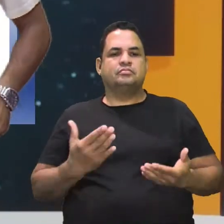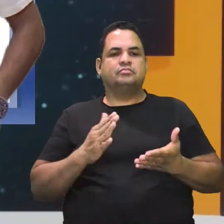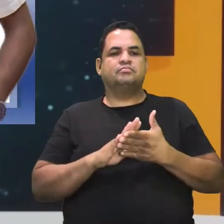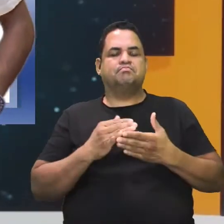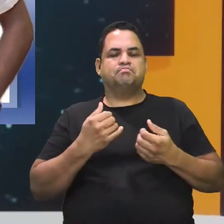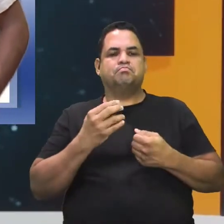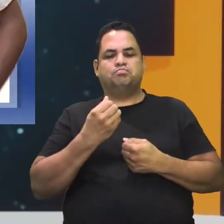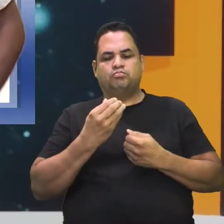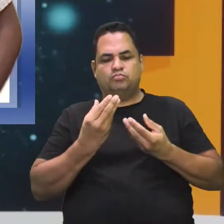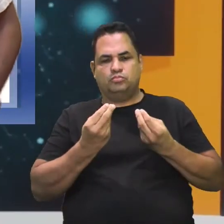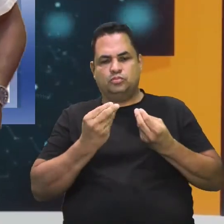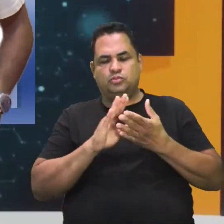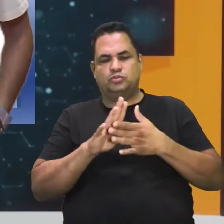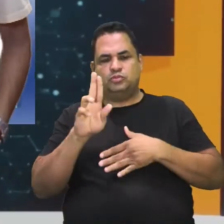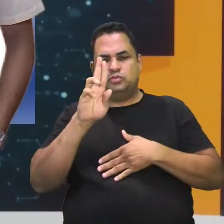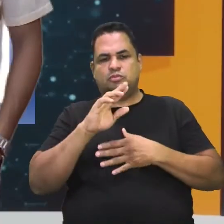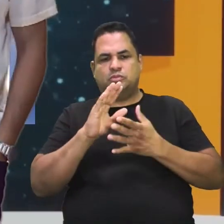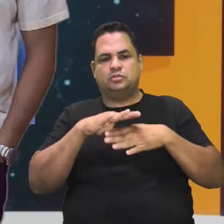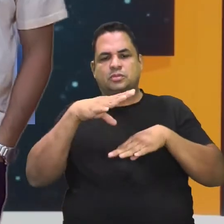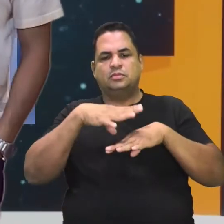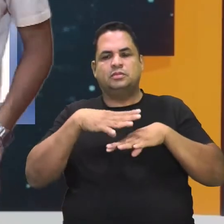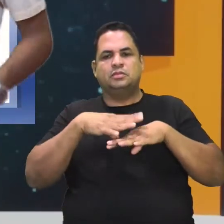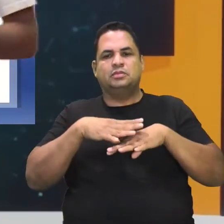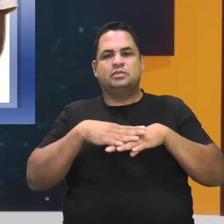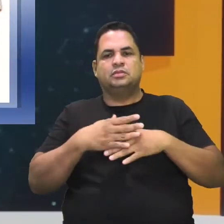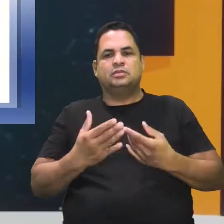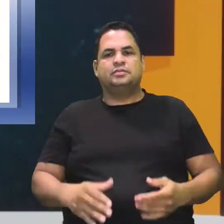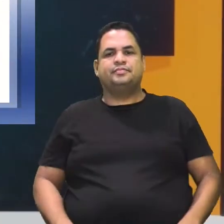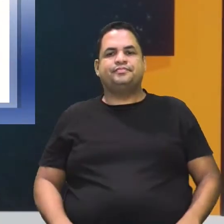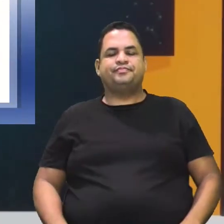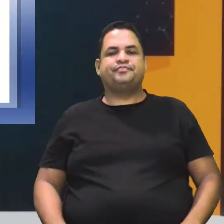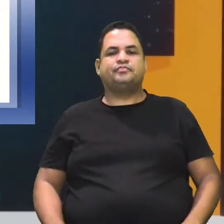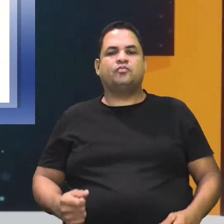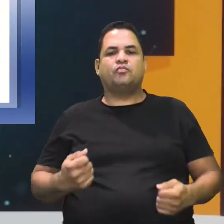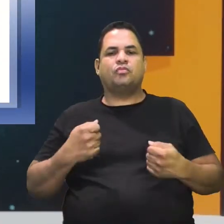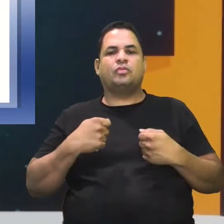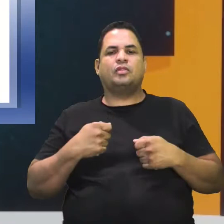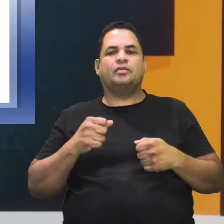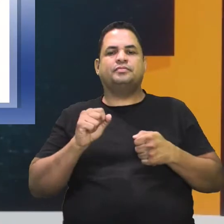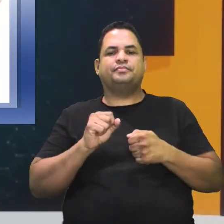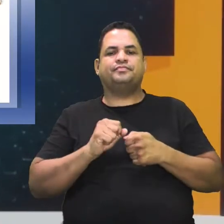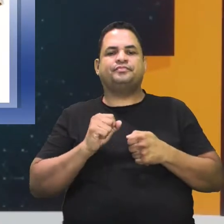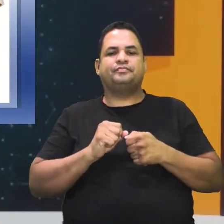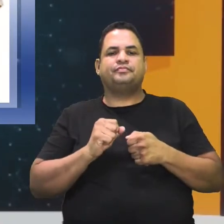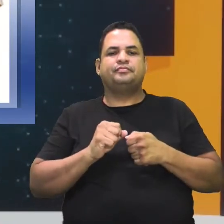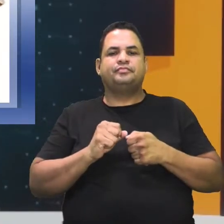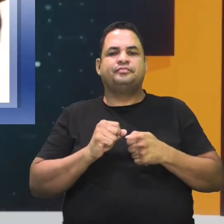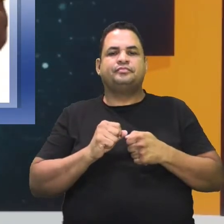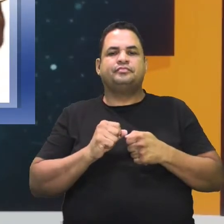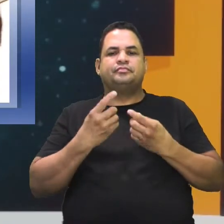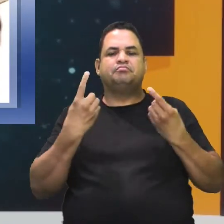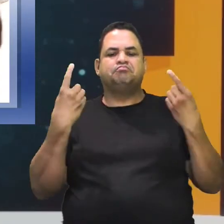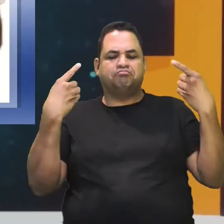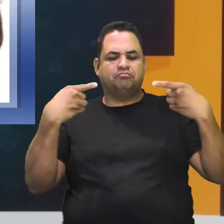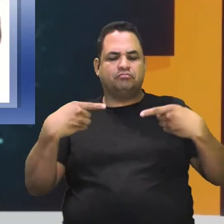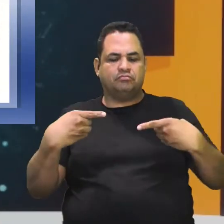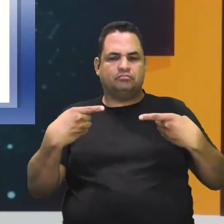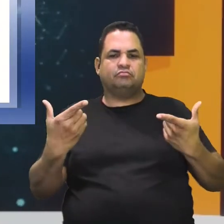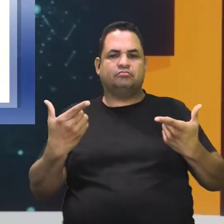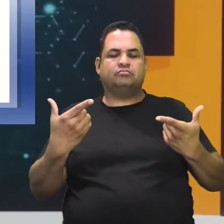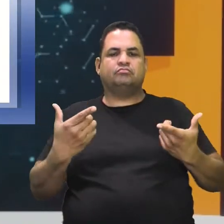é bem especial na matemática mesmo, tá? E podíamos até fazer um desafio com eles,